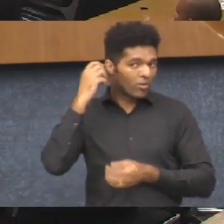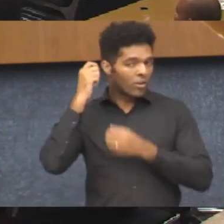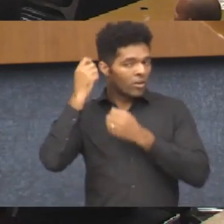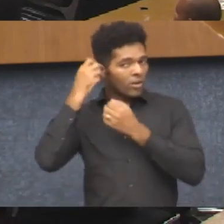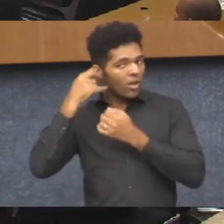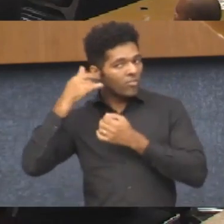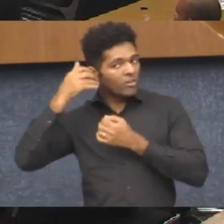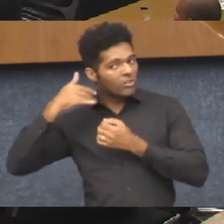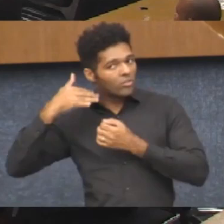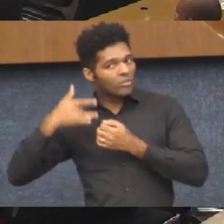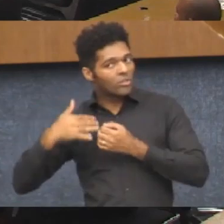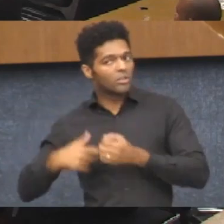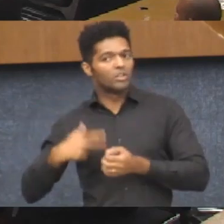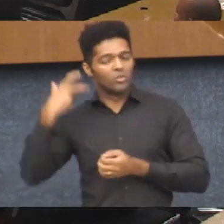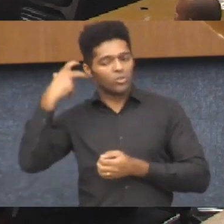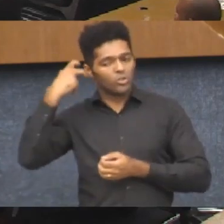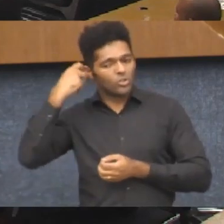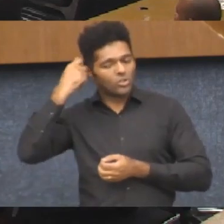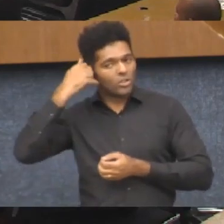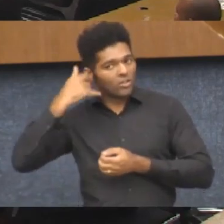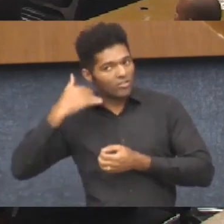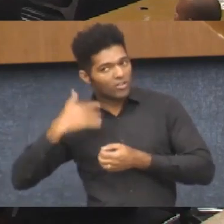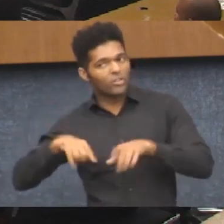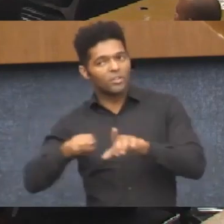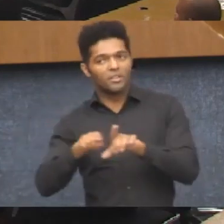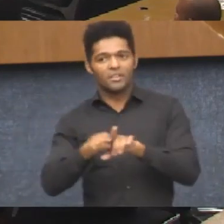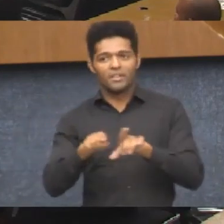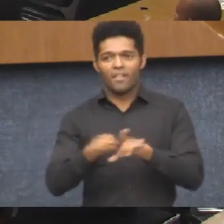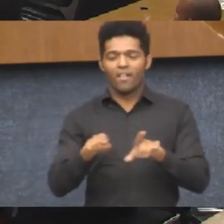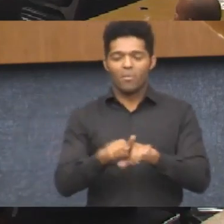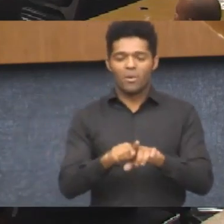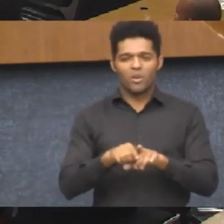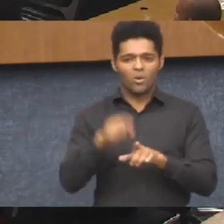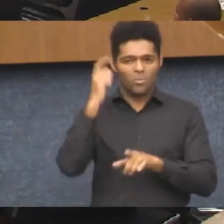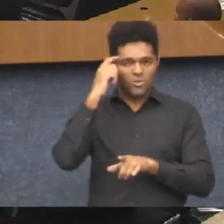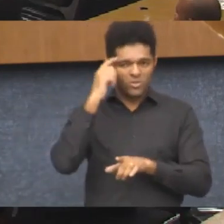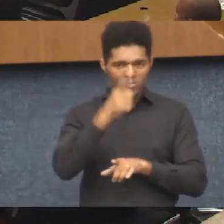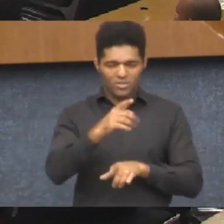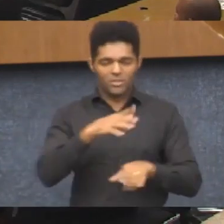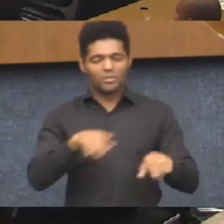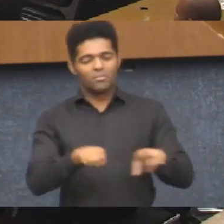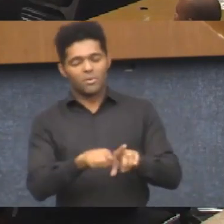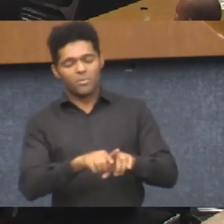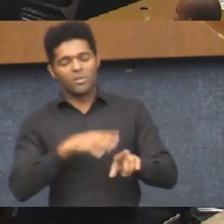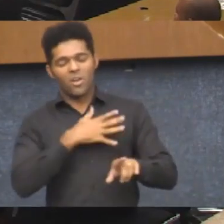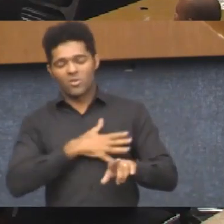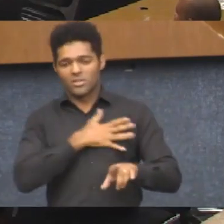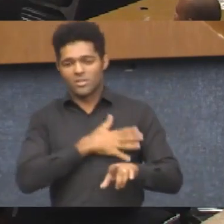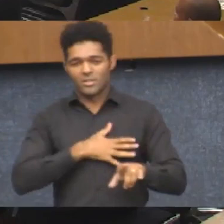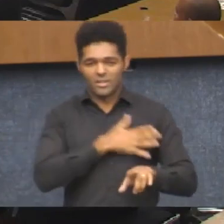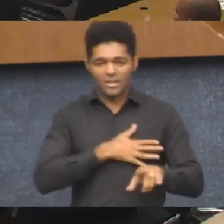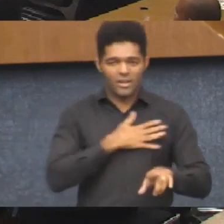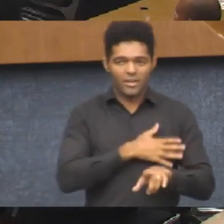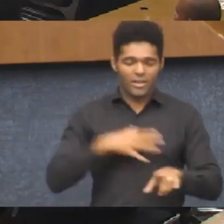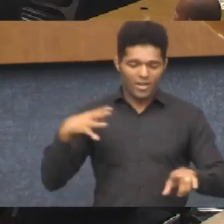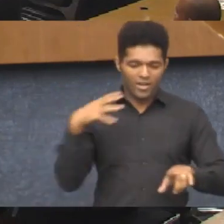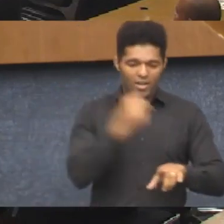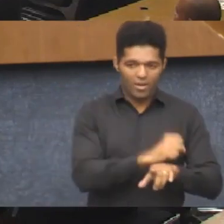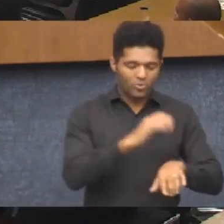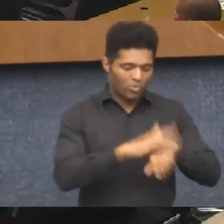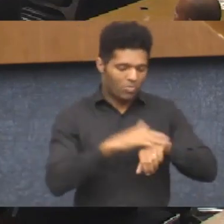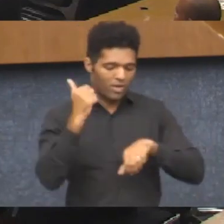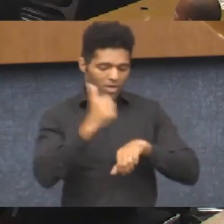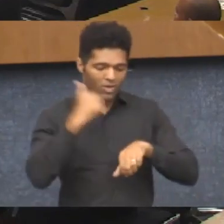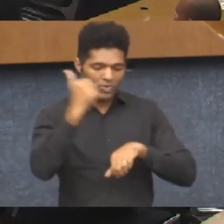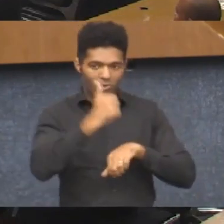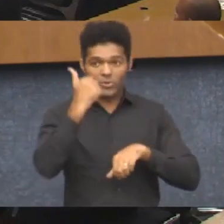até hoje é algo que eu adoro fazer, acho que talvez vocês compartilhem essa paixão da lavagem de ouvido. E imediatamente melhorou, assim,